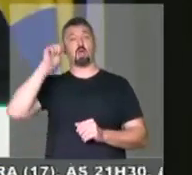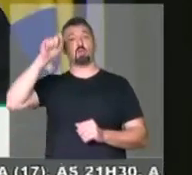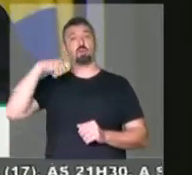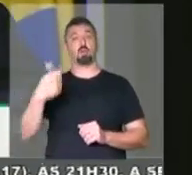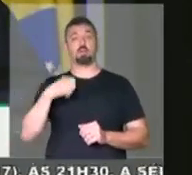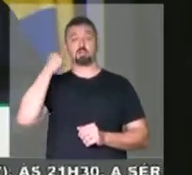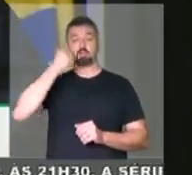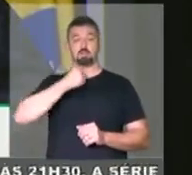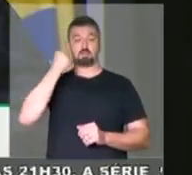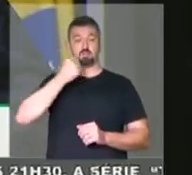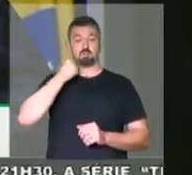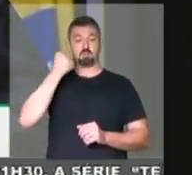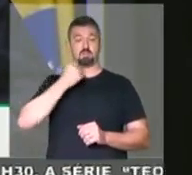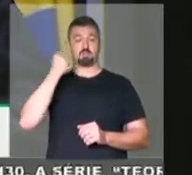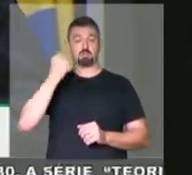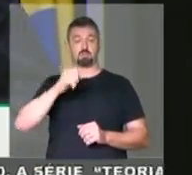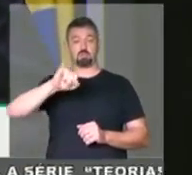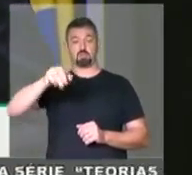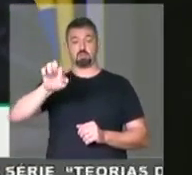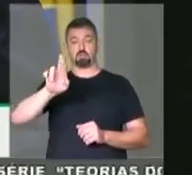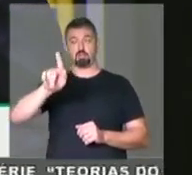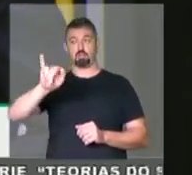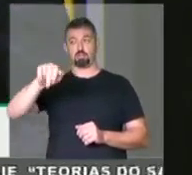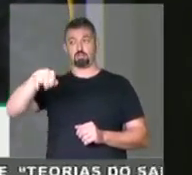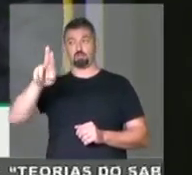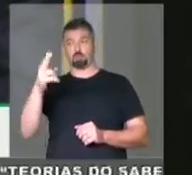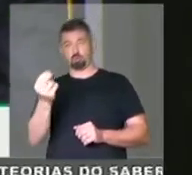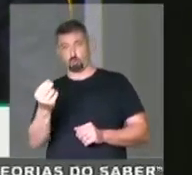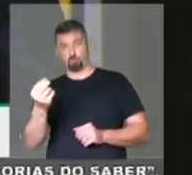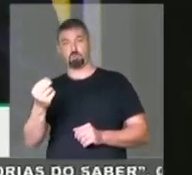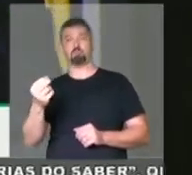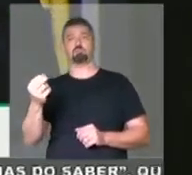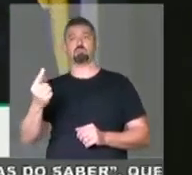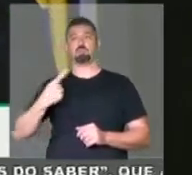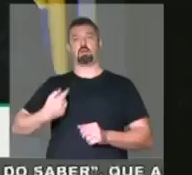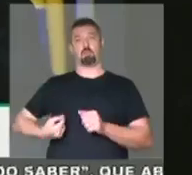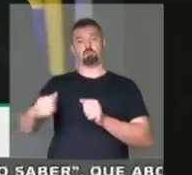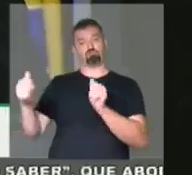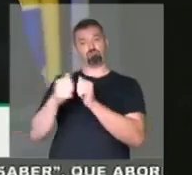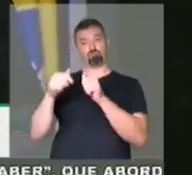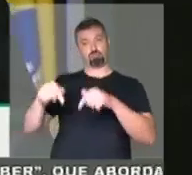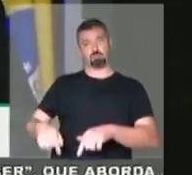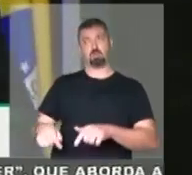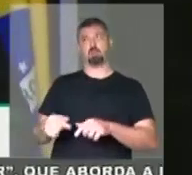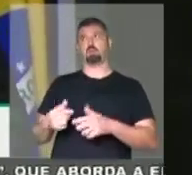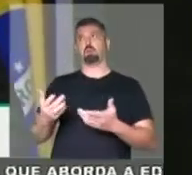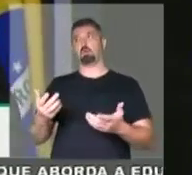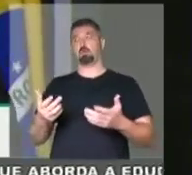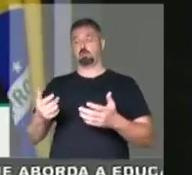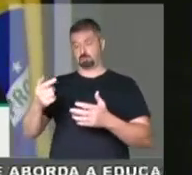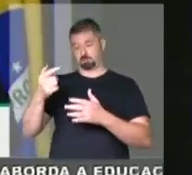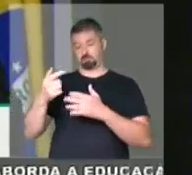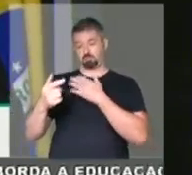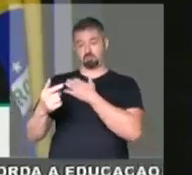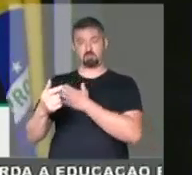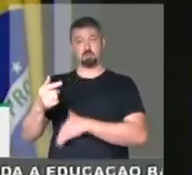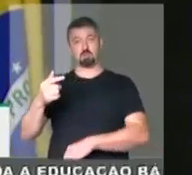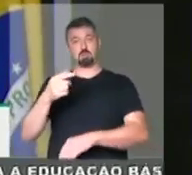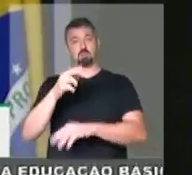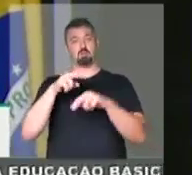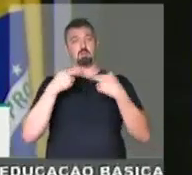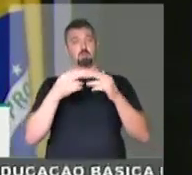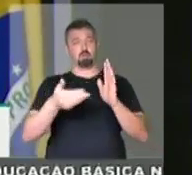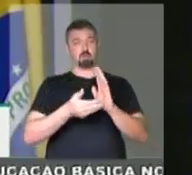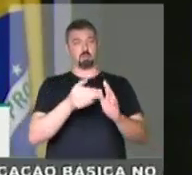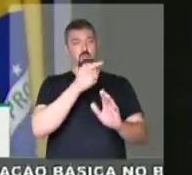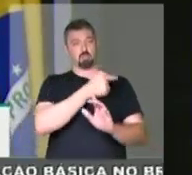autoria do senador Jorginho, que esteve conosco nas últimas sessões aqui na Câmara dos